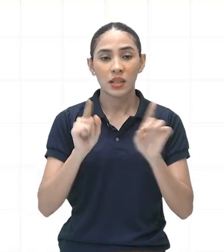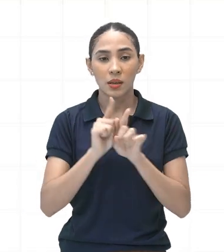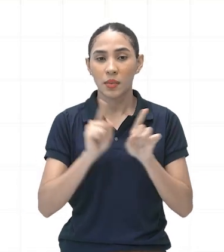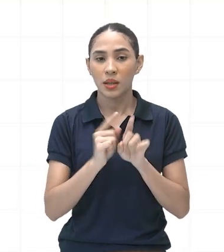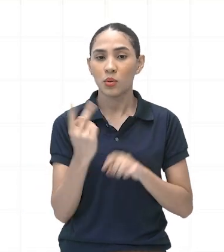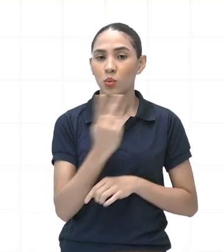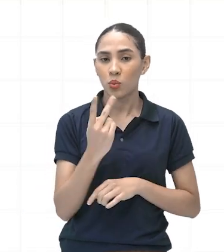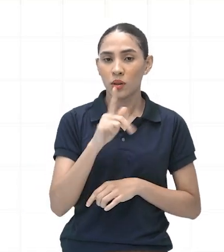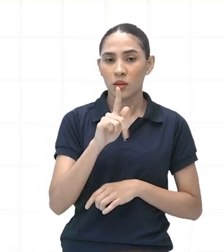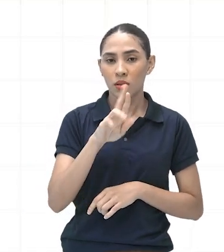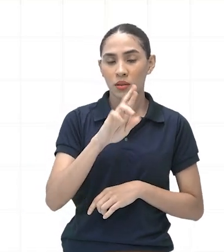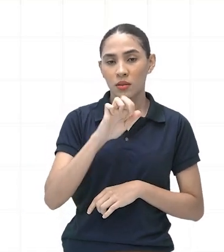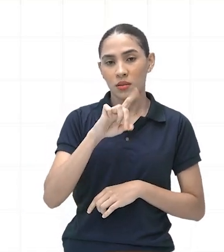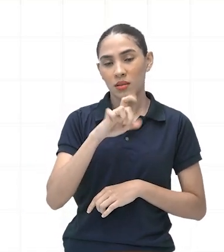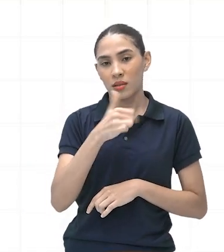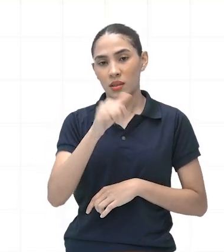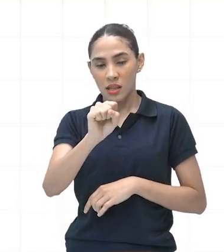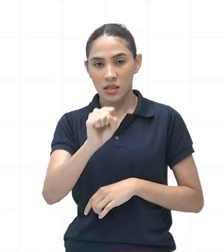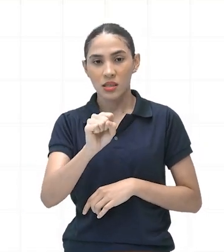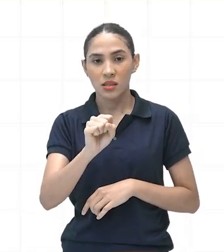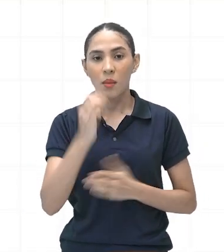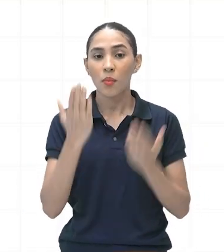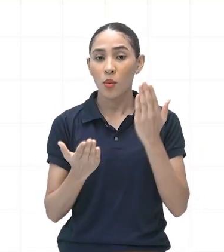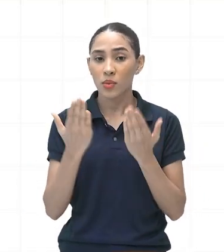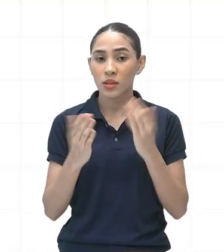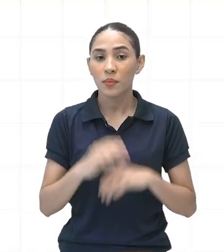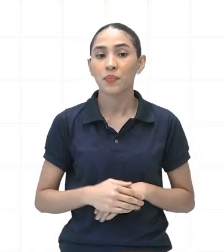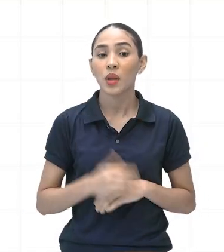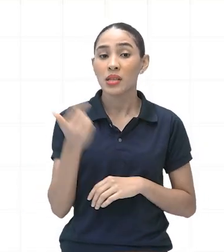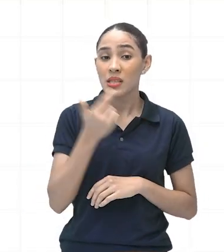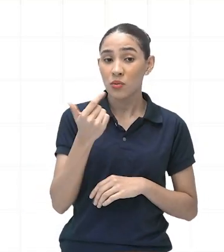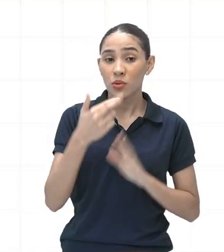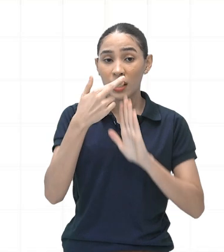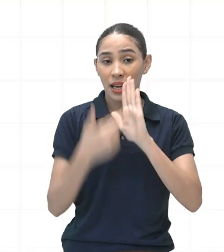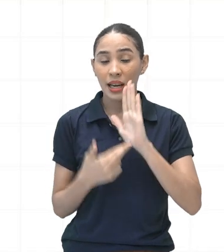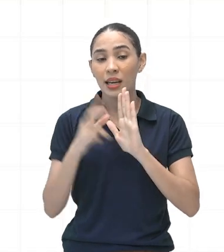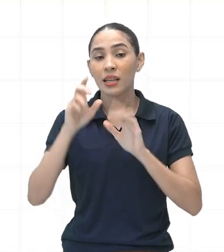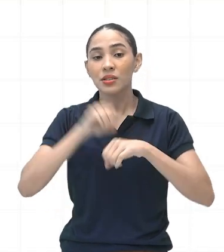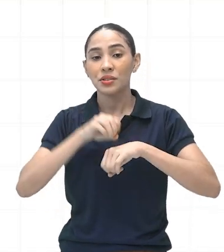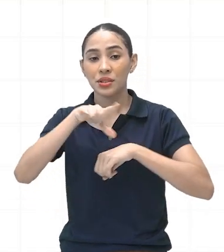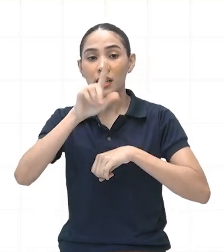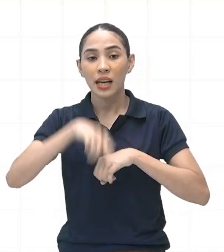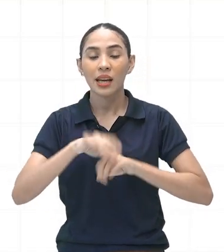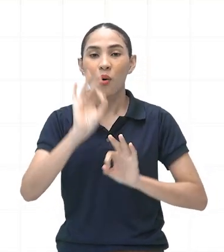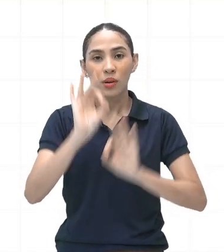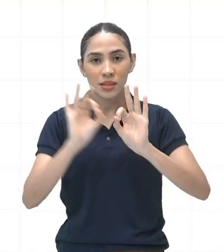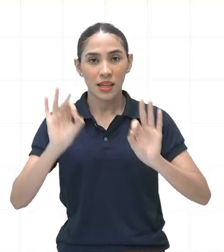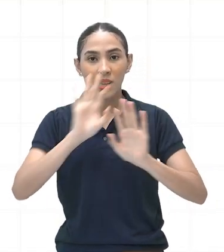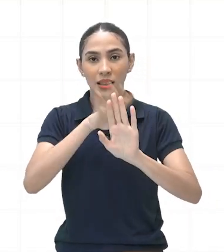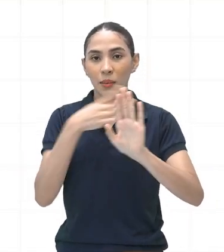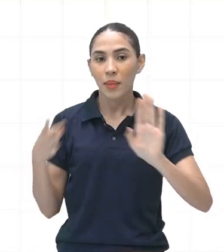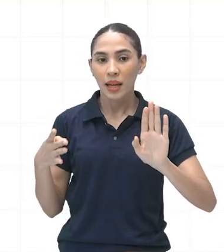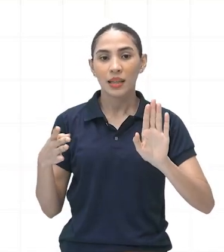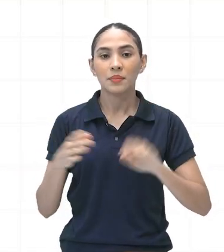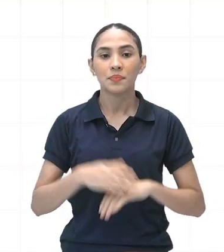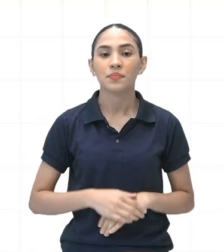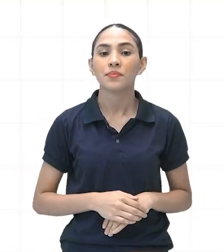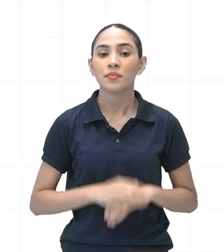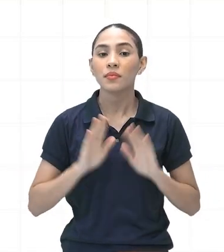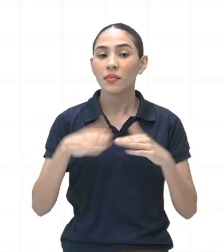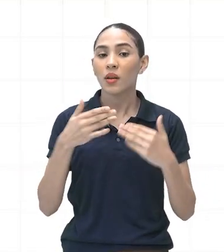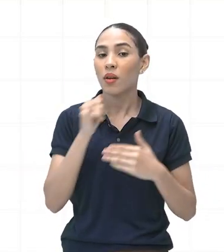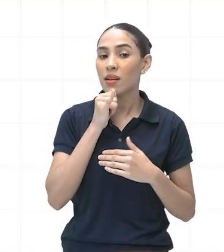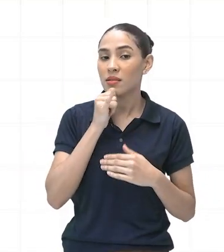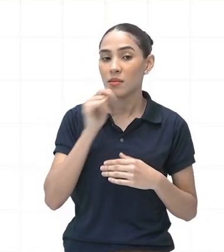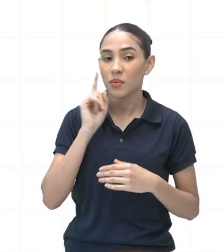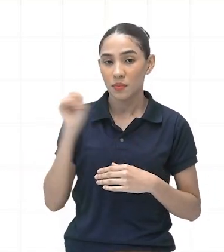duas grandezas serem diretamente proporcionais? O segundo passo que eu indico para vocês é montar uma tabela com essas grandezas. Então, eu